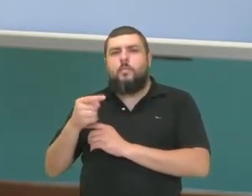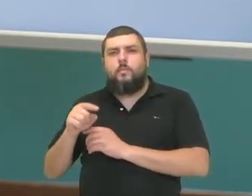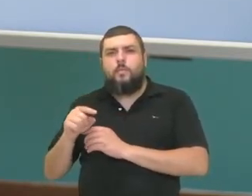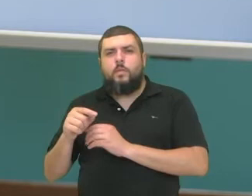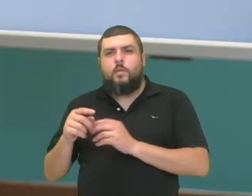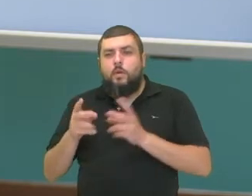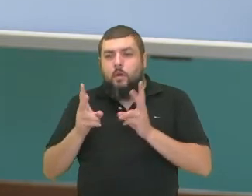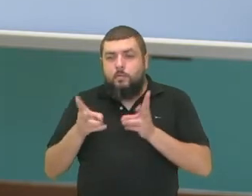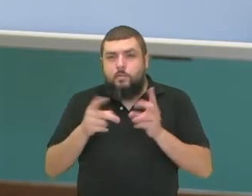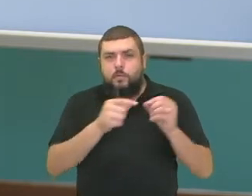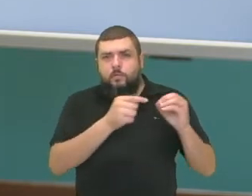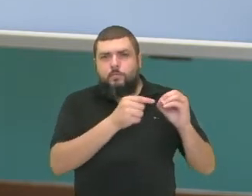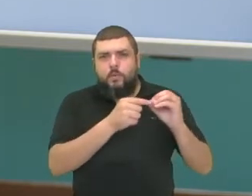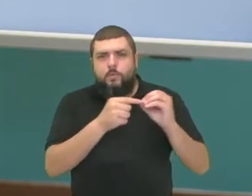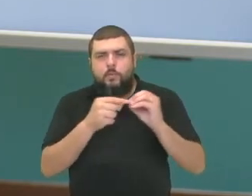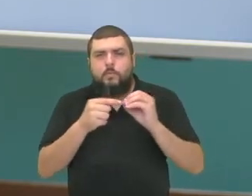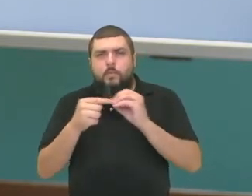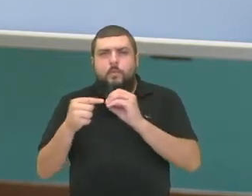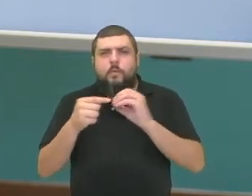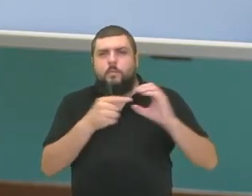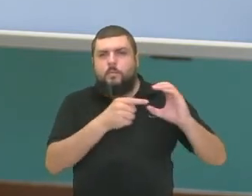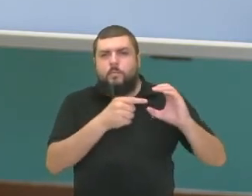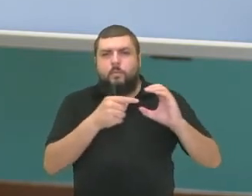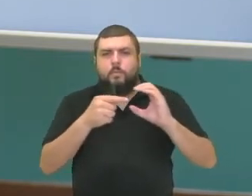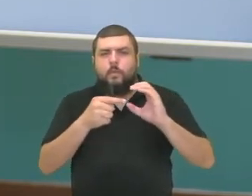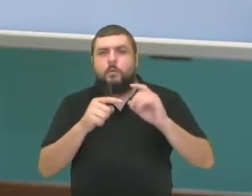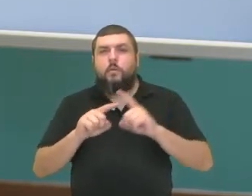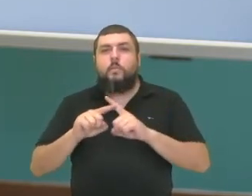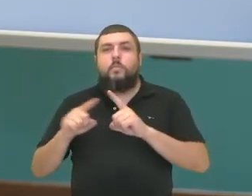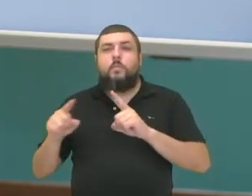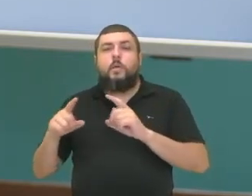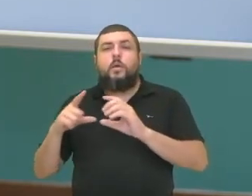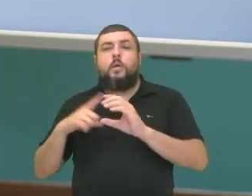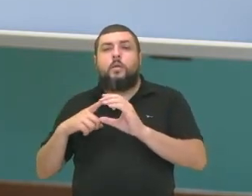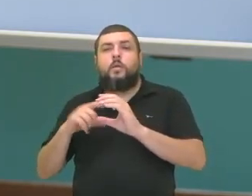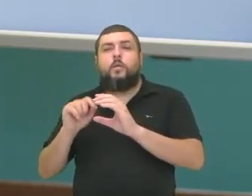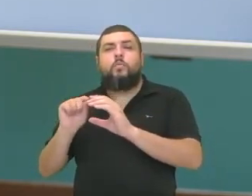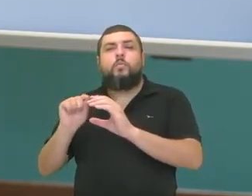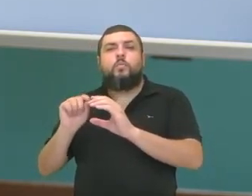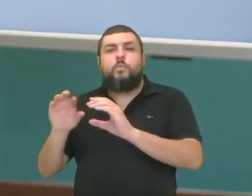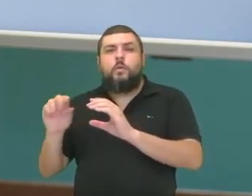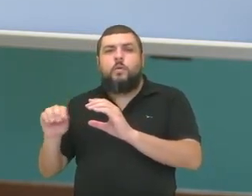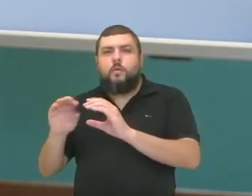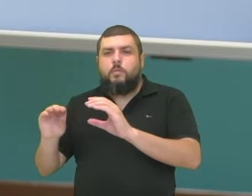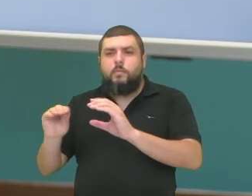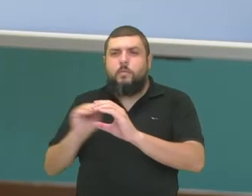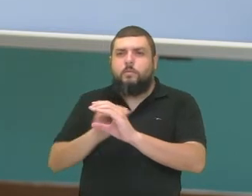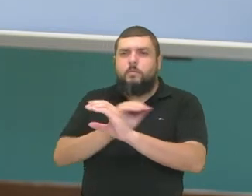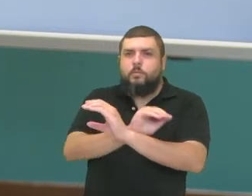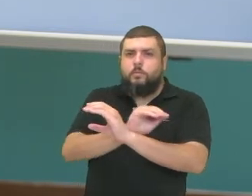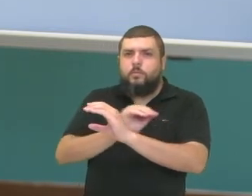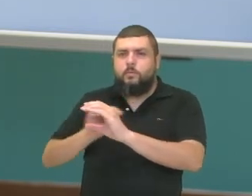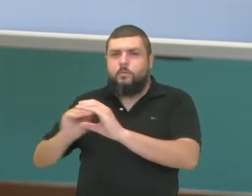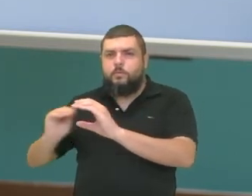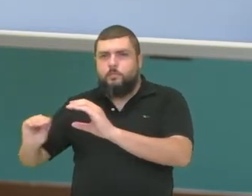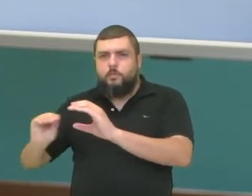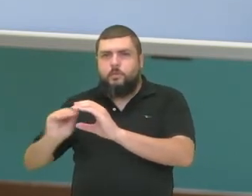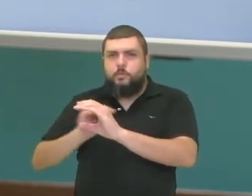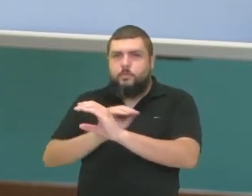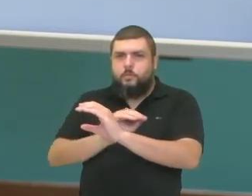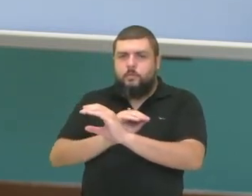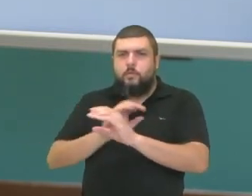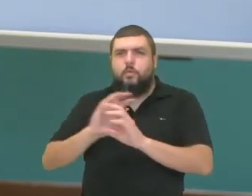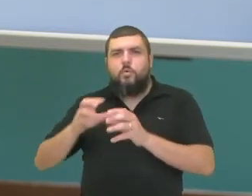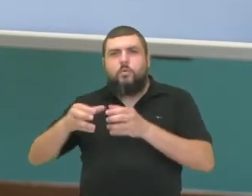cadeia carbônica, mas apresentam diferença no quê? Apresentam diferença na posição de um